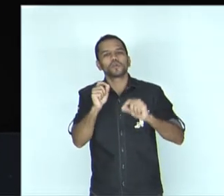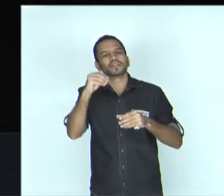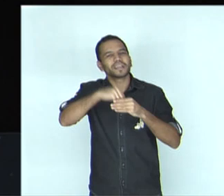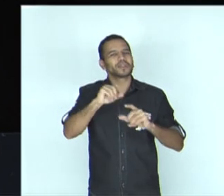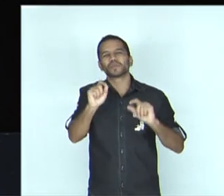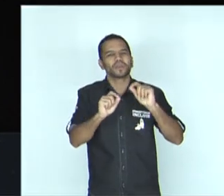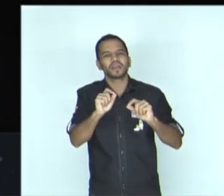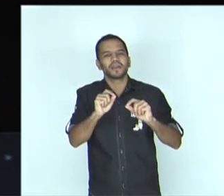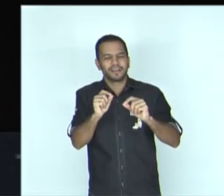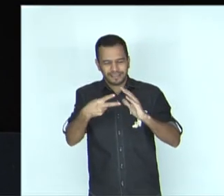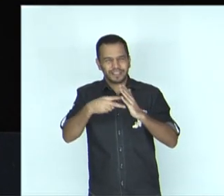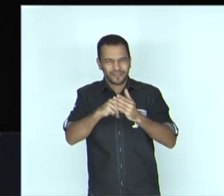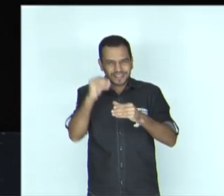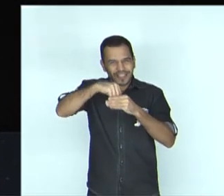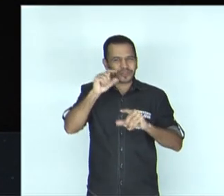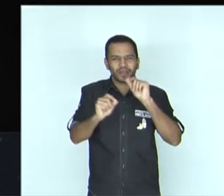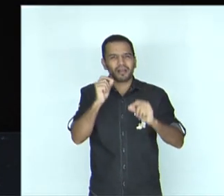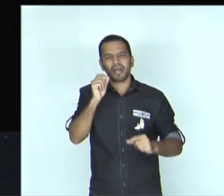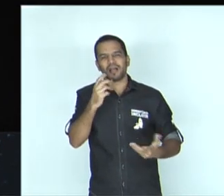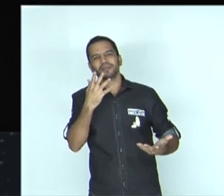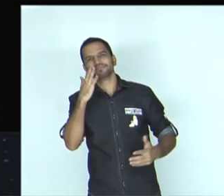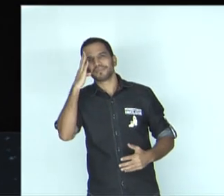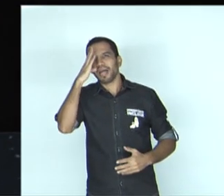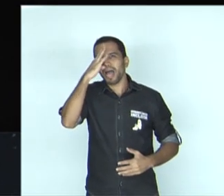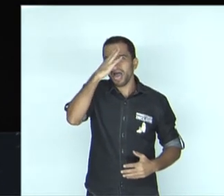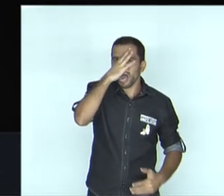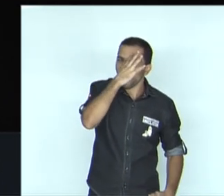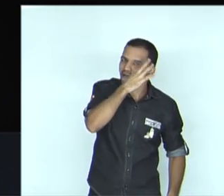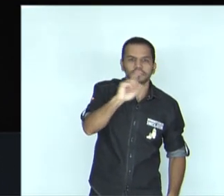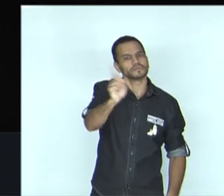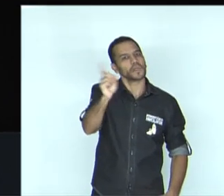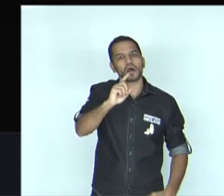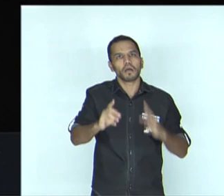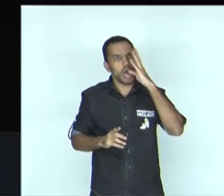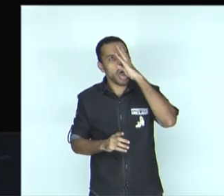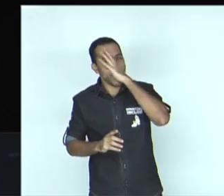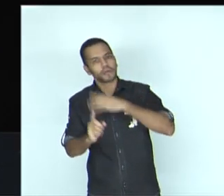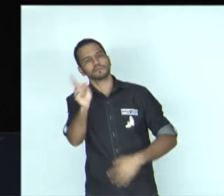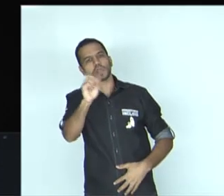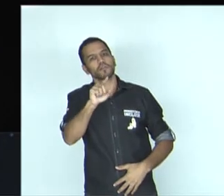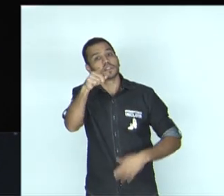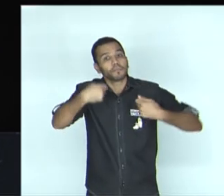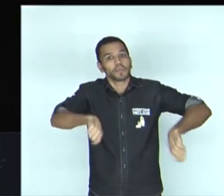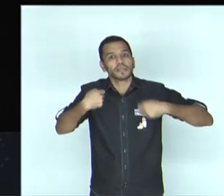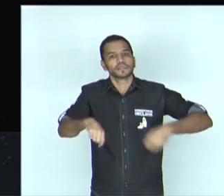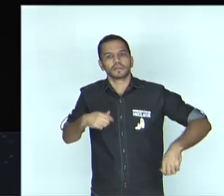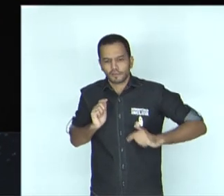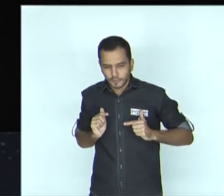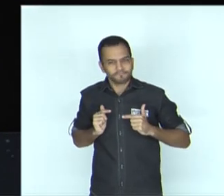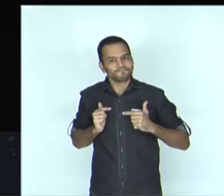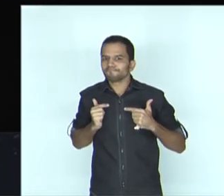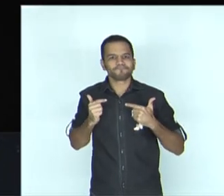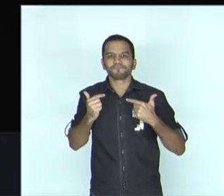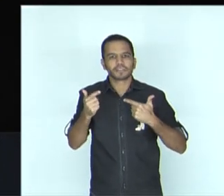essência significa distração. Ou seja, não fique distraído. Não trabalhe ansioso, que vai trabalhar mal.